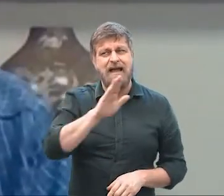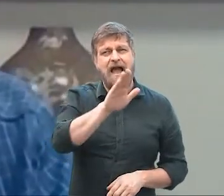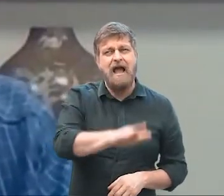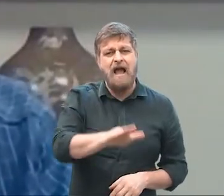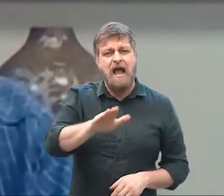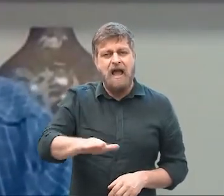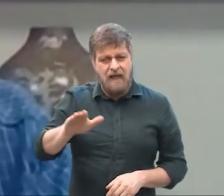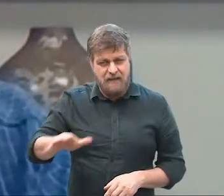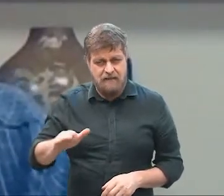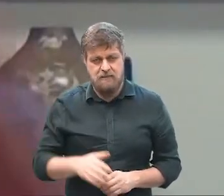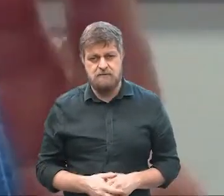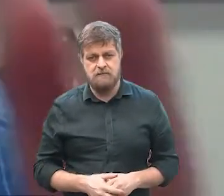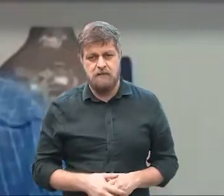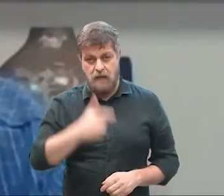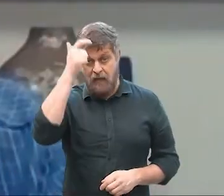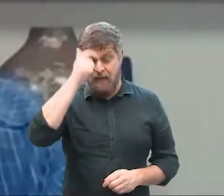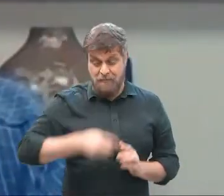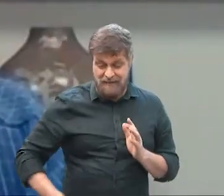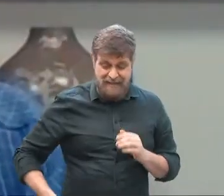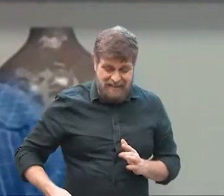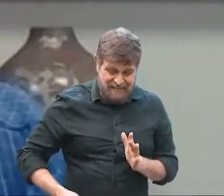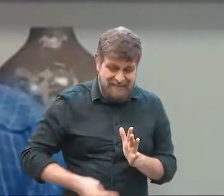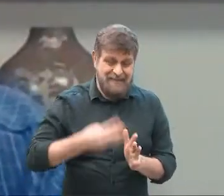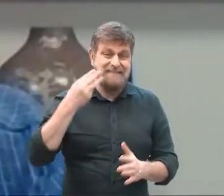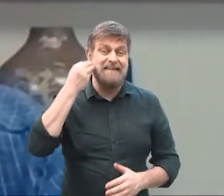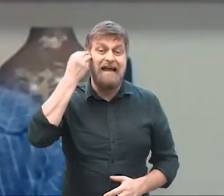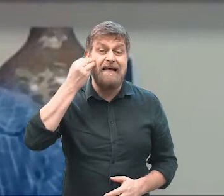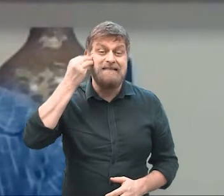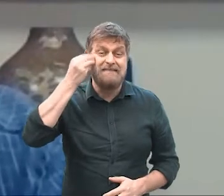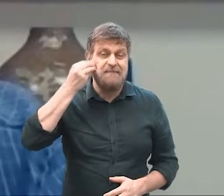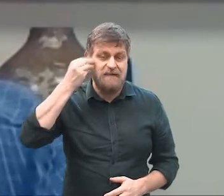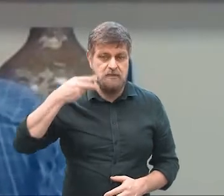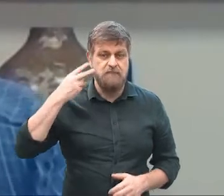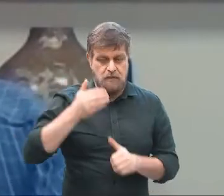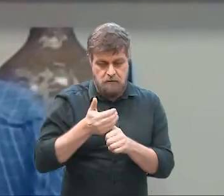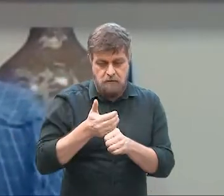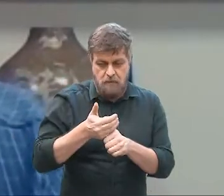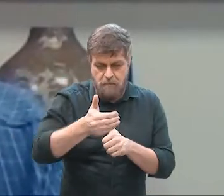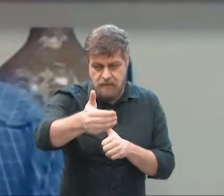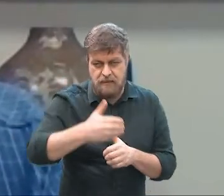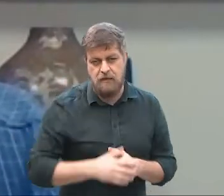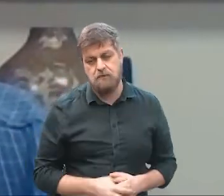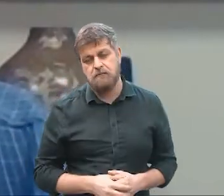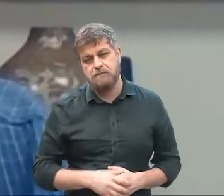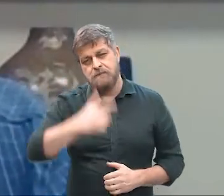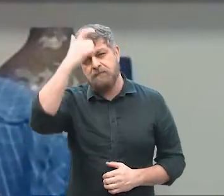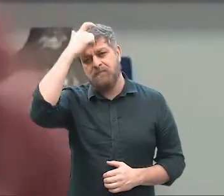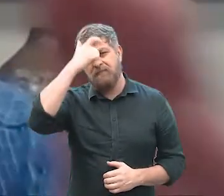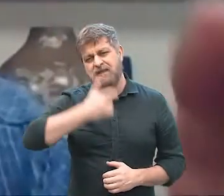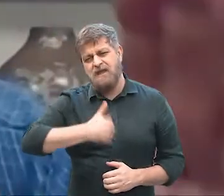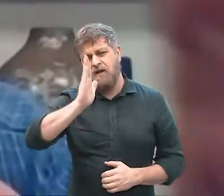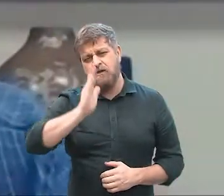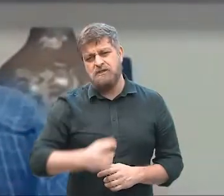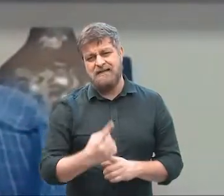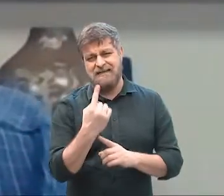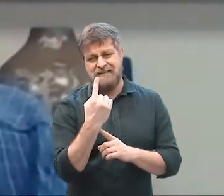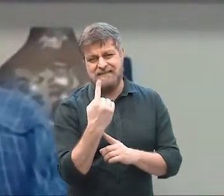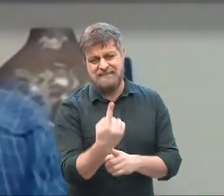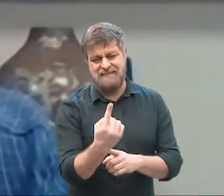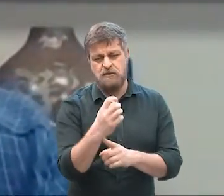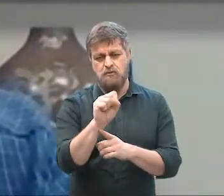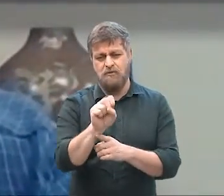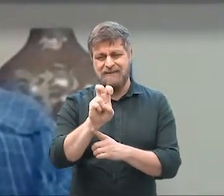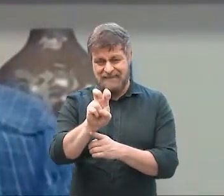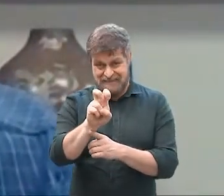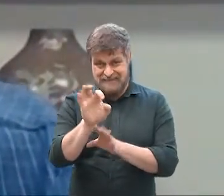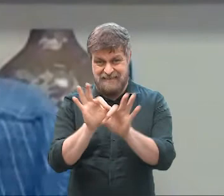quero dizer a você que eu estou no meu terceiro mandato, como você bem disse, e eu tenho mais de 185